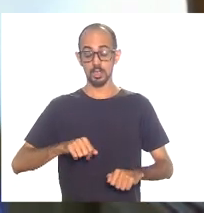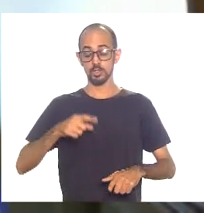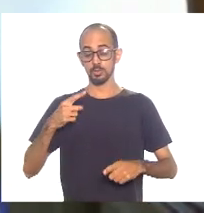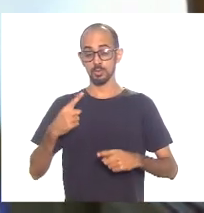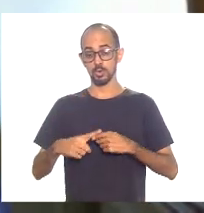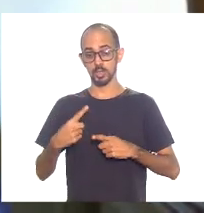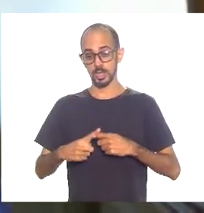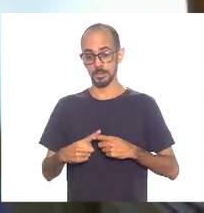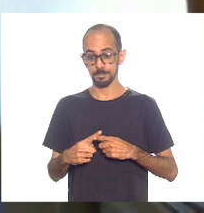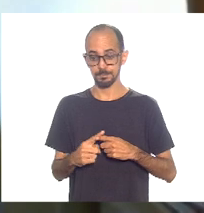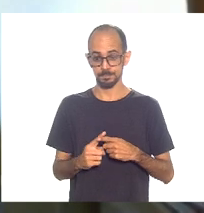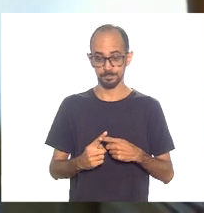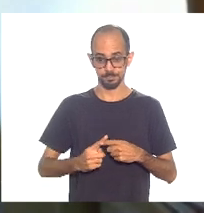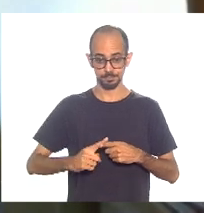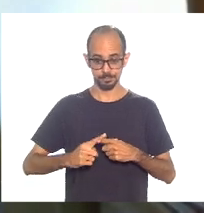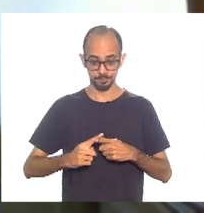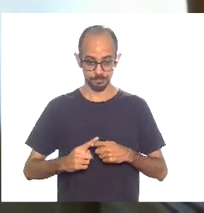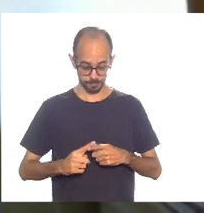exclusivamente